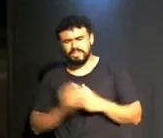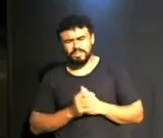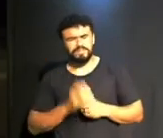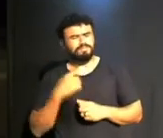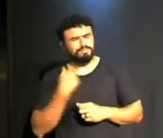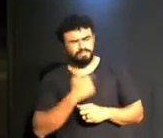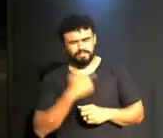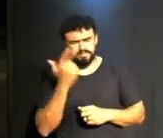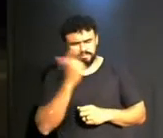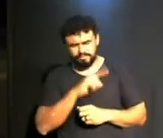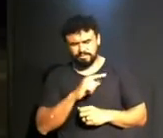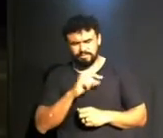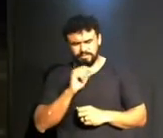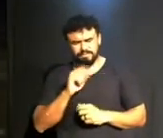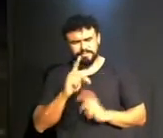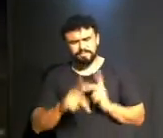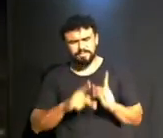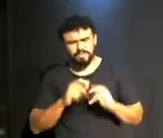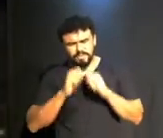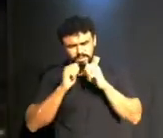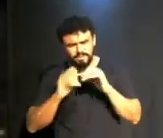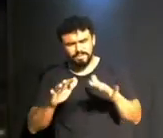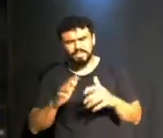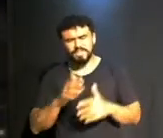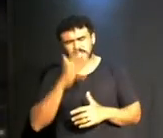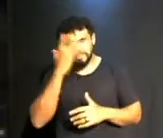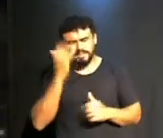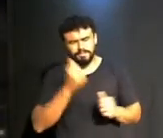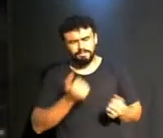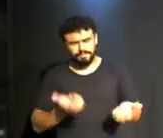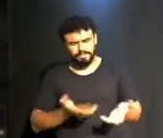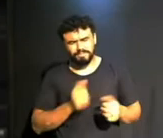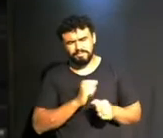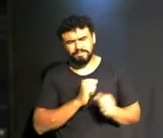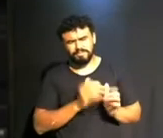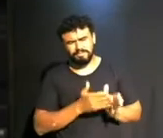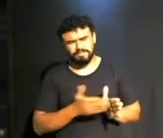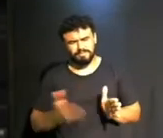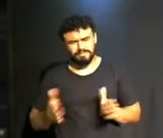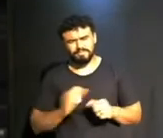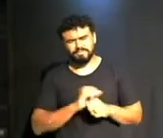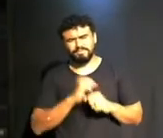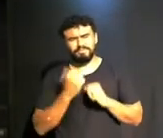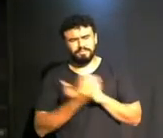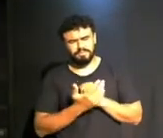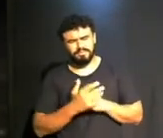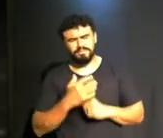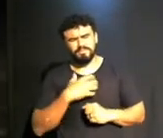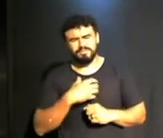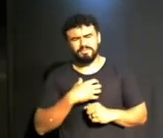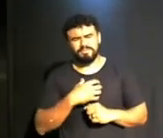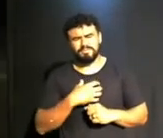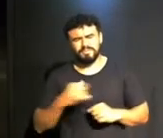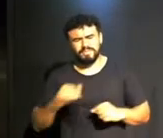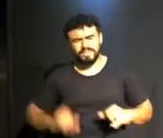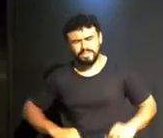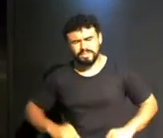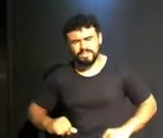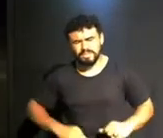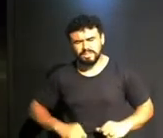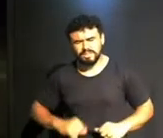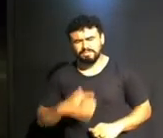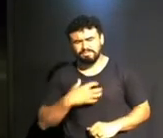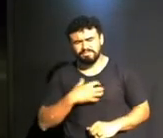continue liberando sobre o teu povo e aqueles que durante essa pandemia sentiram a dor a frustração